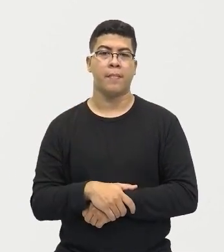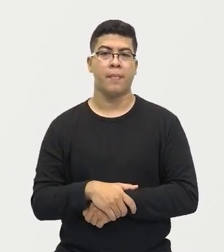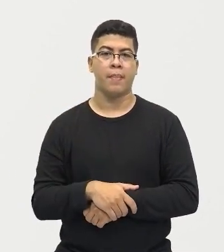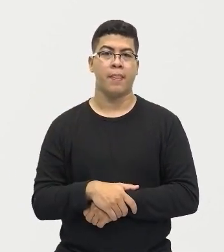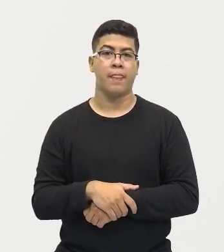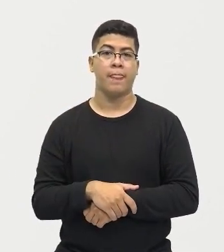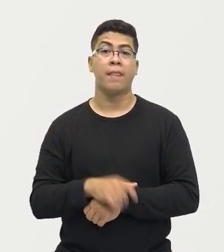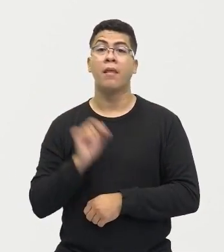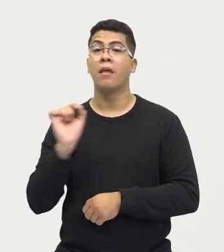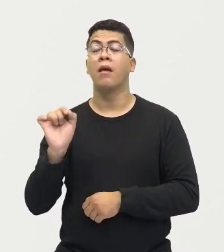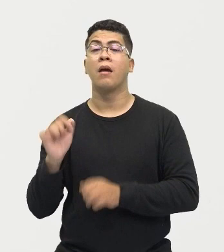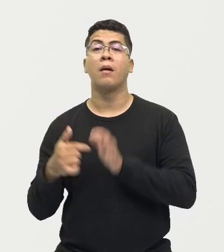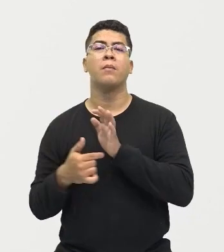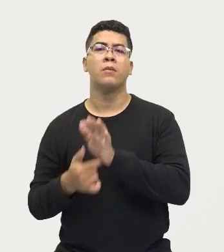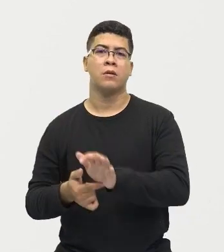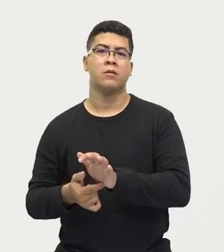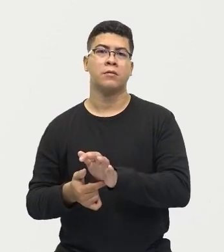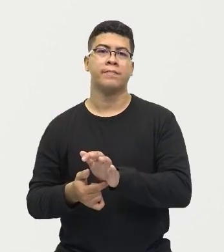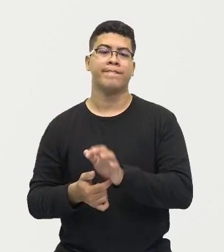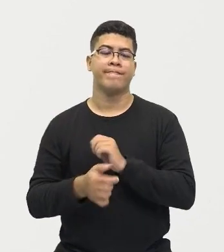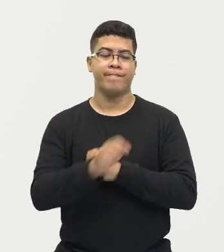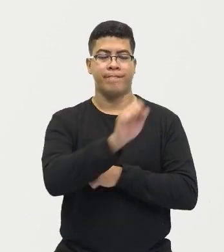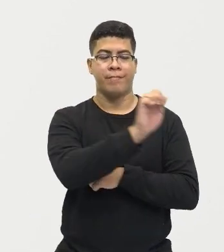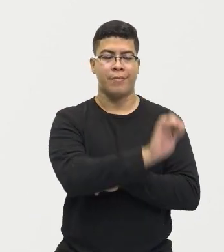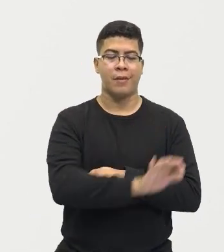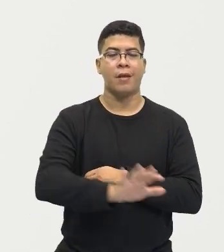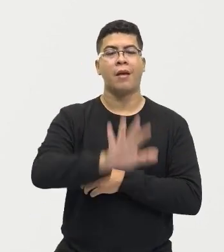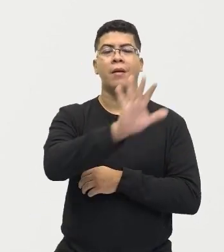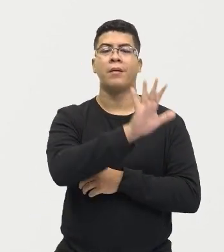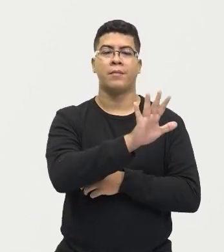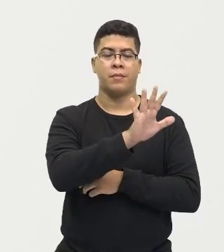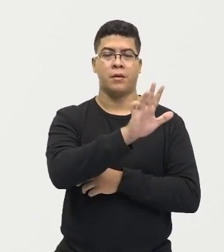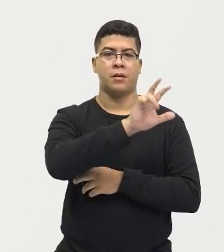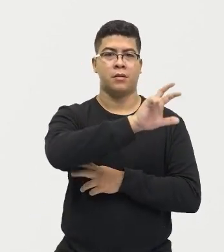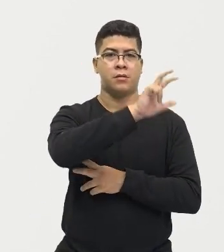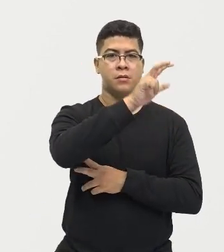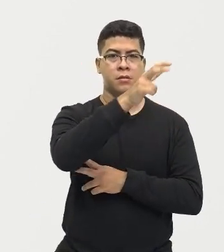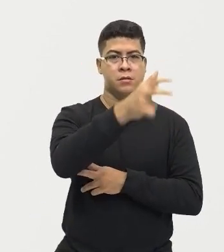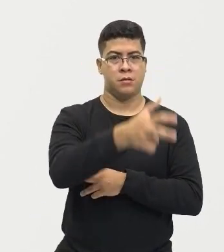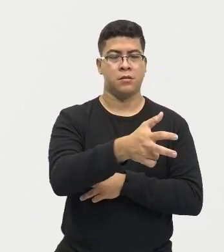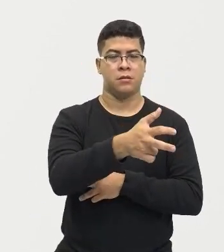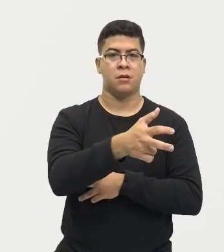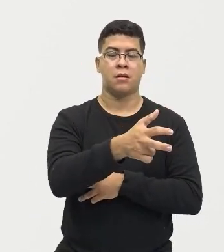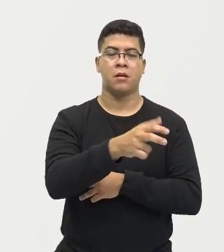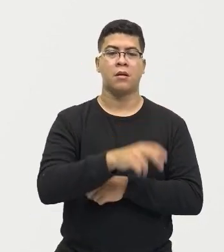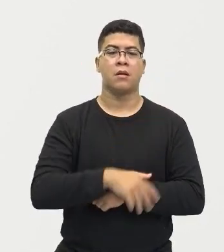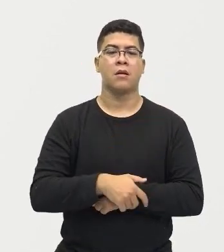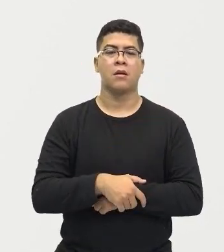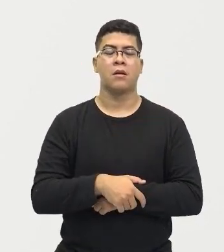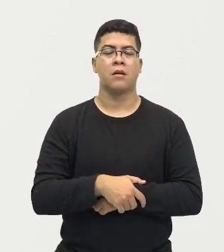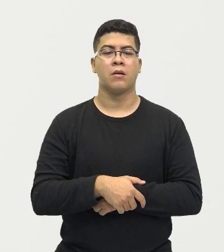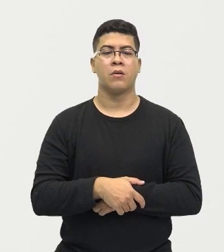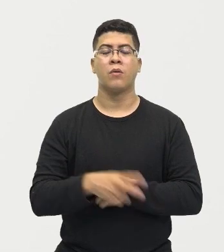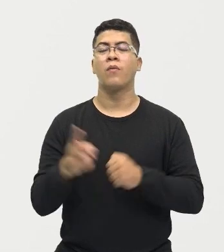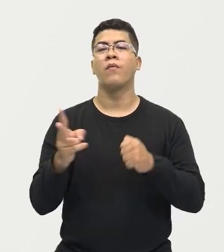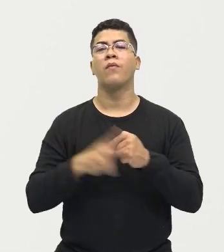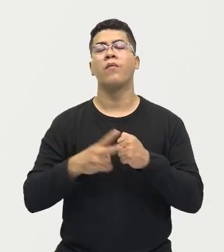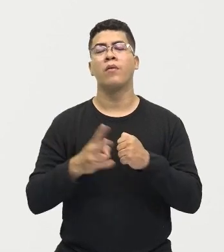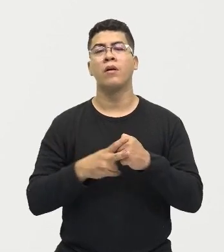Está aqui o nosso sujeito. O verbo, ele é transitivo direto ou indireto? O que você